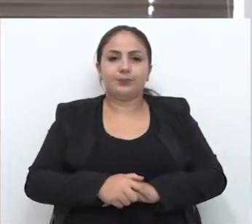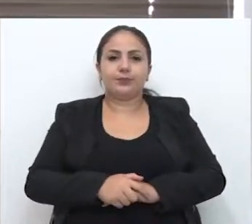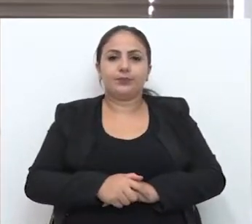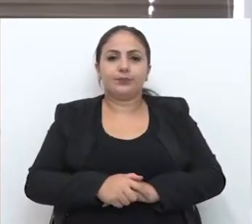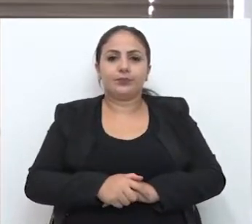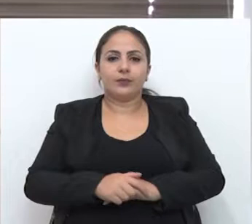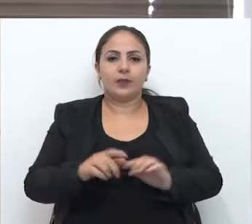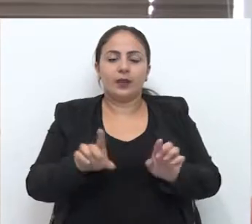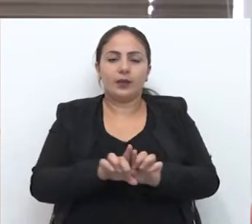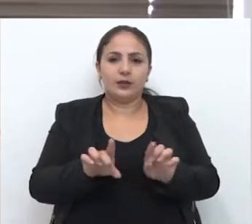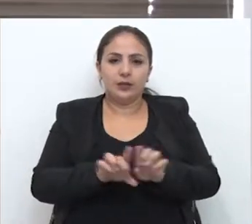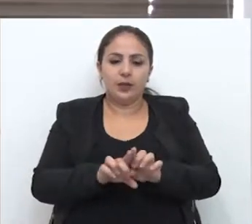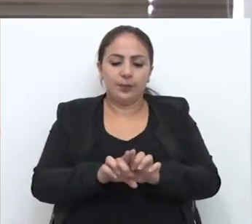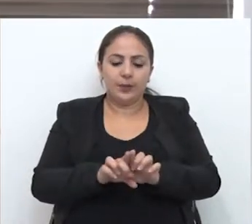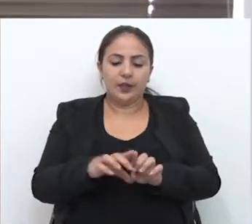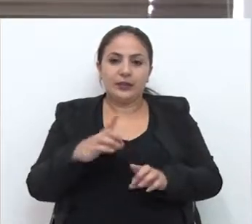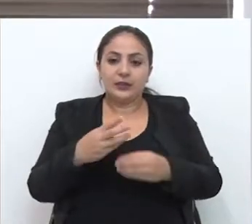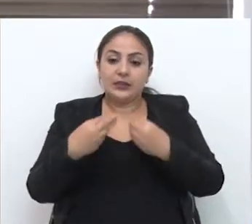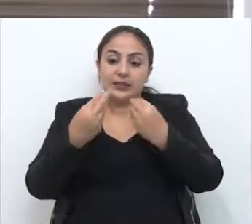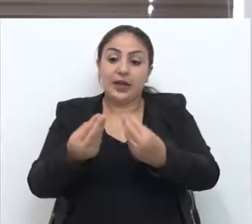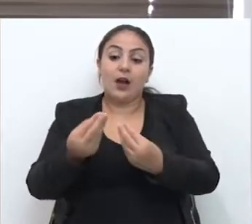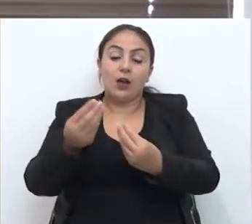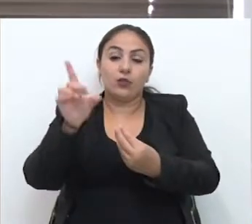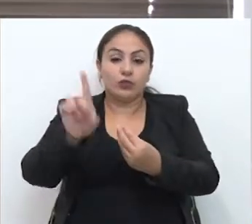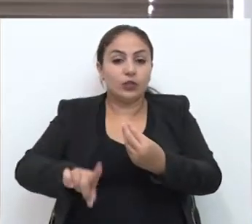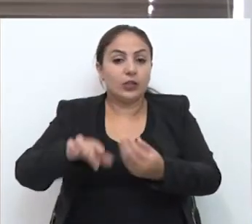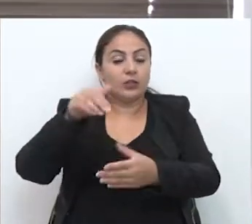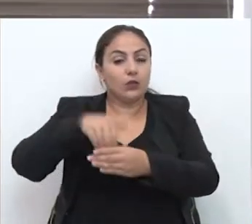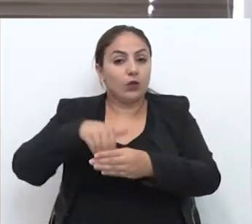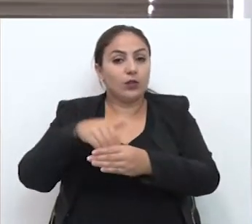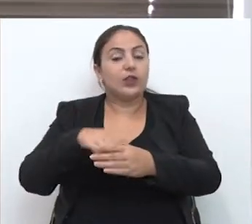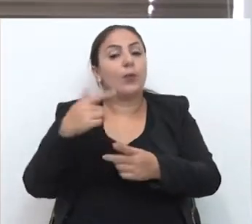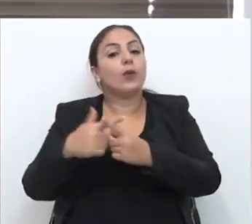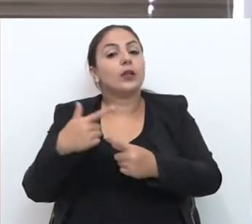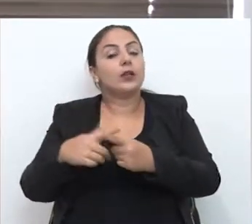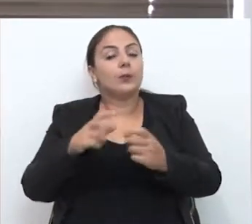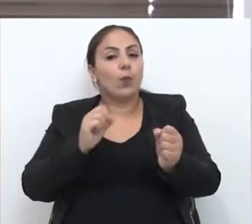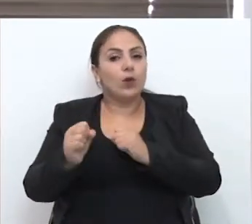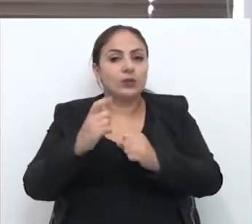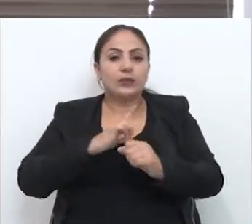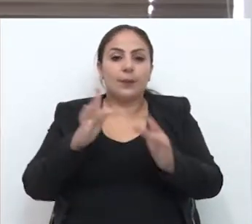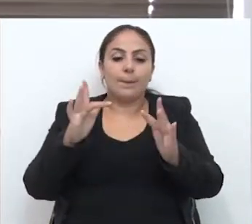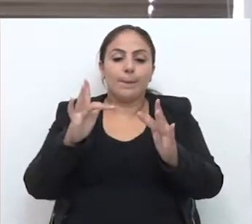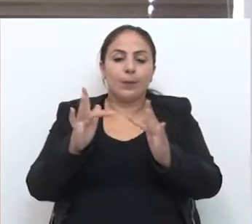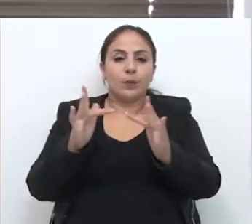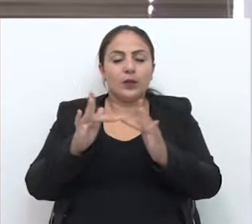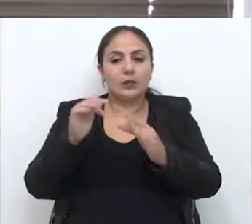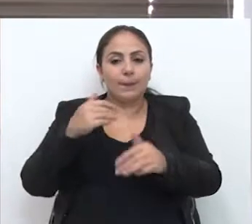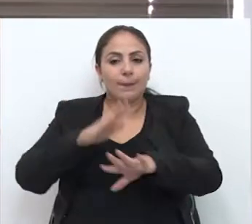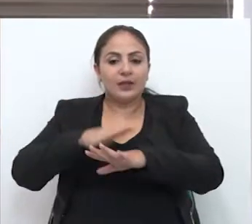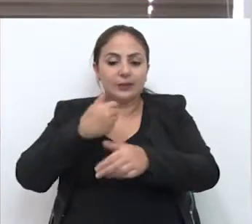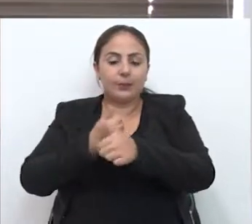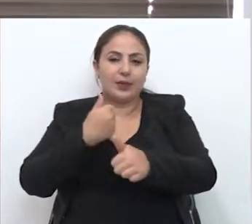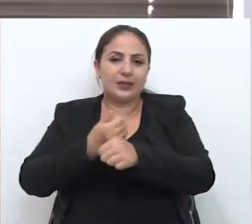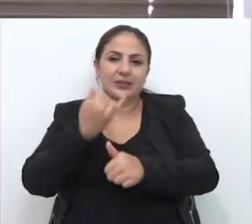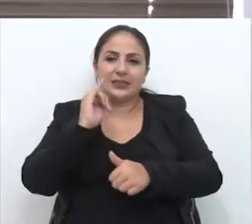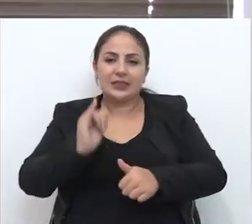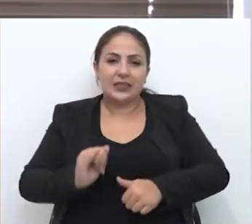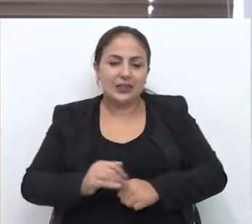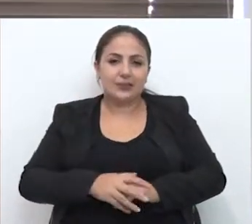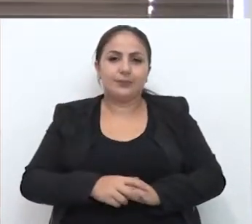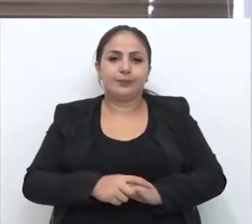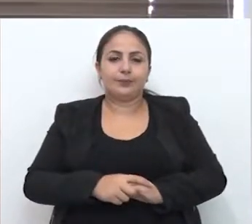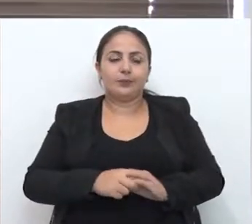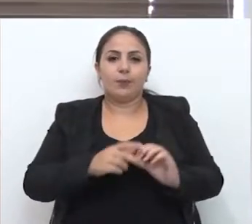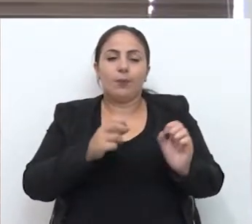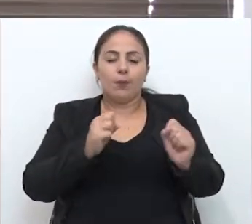ela também alcança a eles o direito de voto. Para quê? Para que eles estejam mais próximos da Itália, para que eles